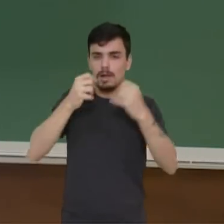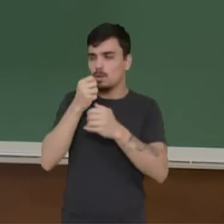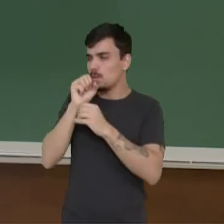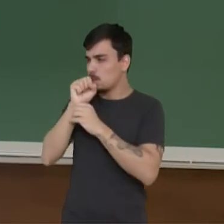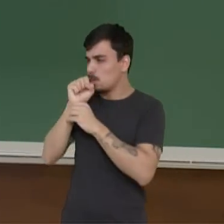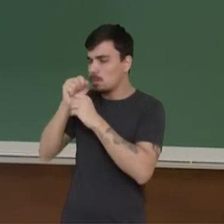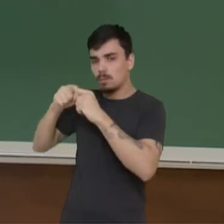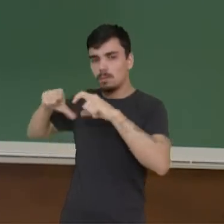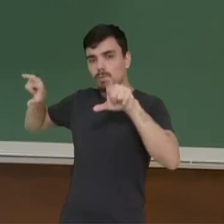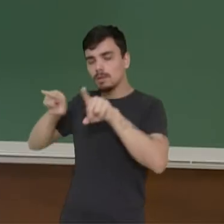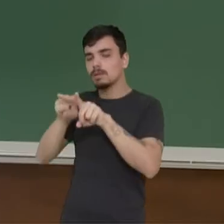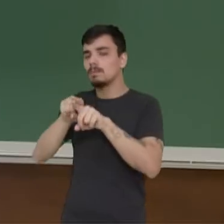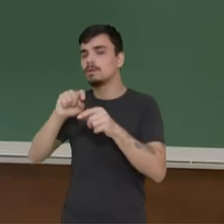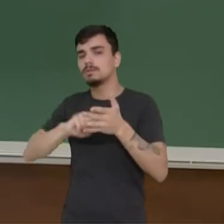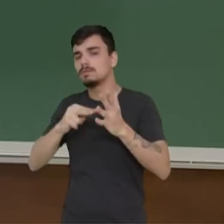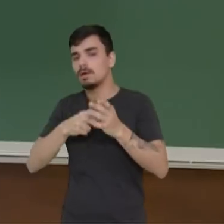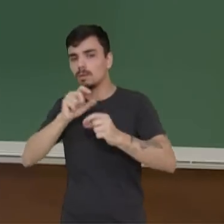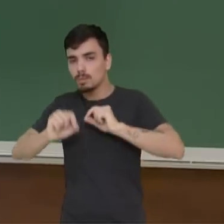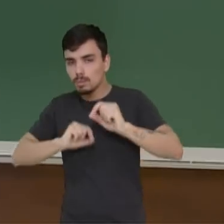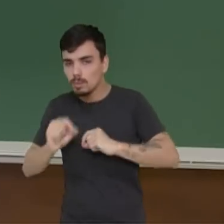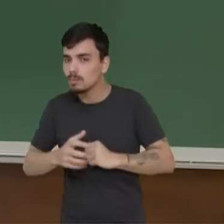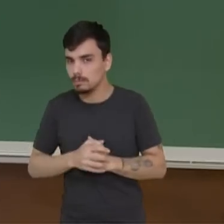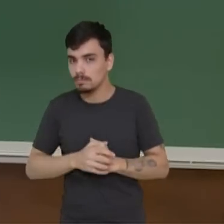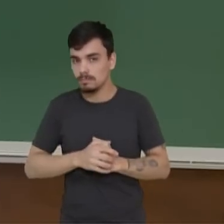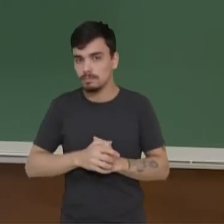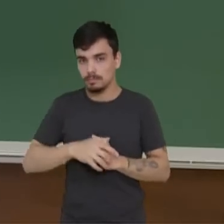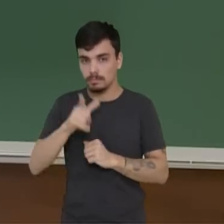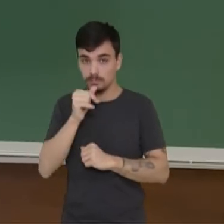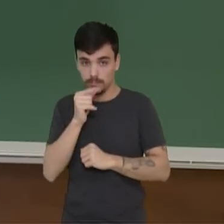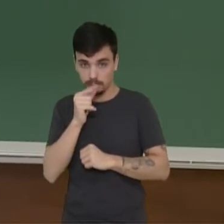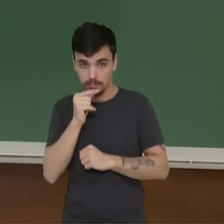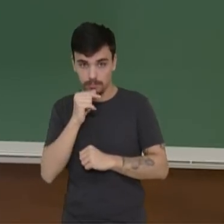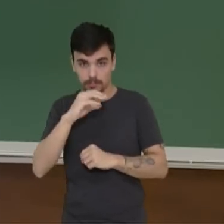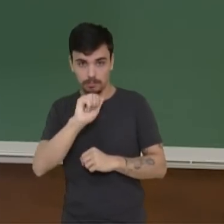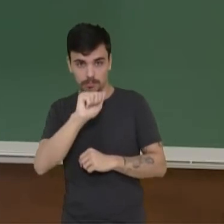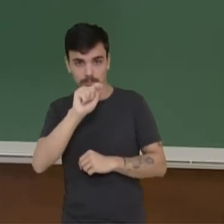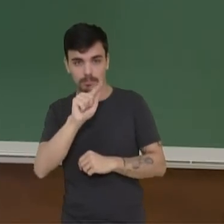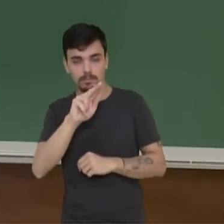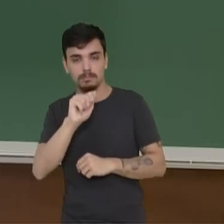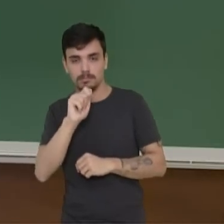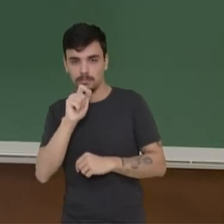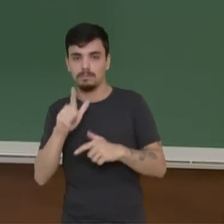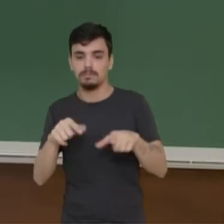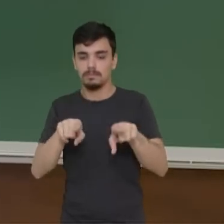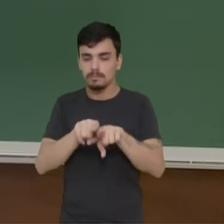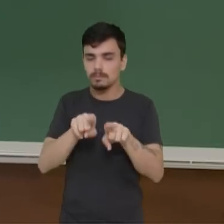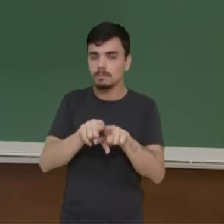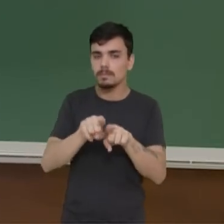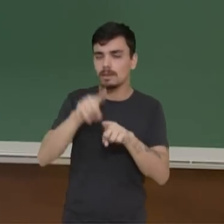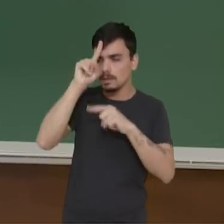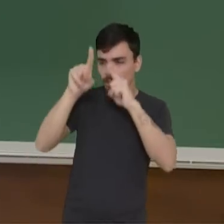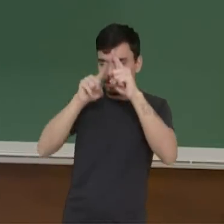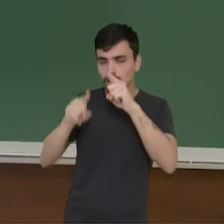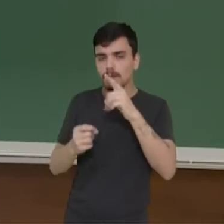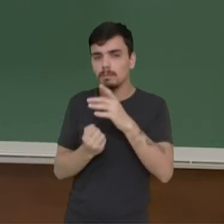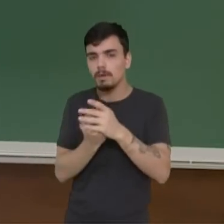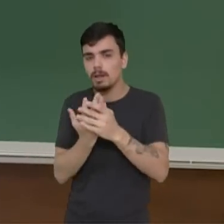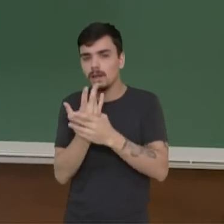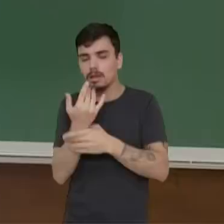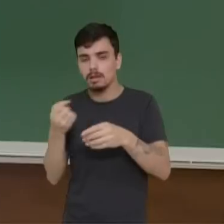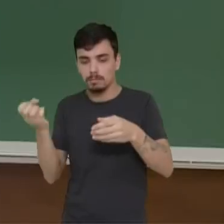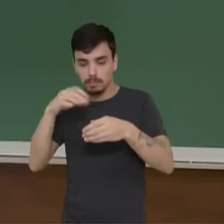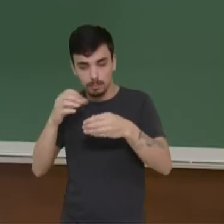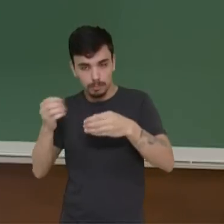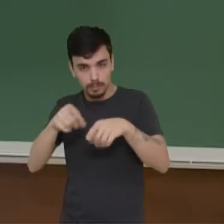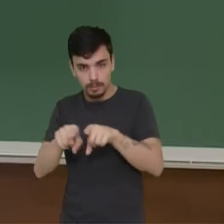bexigas, esse encher significa que vai ser enchido de água. Então, sempre que der essa ideia de enchimento, de preenchimento, é com